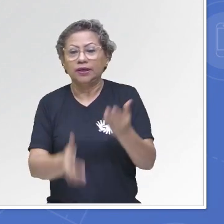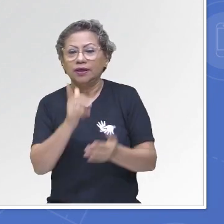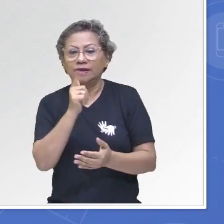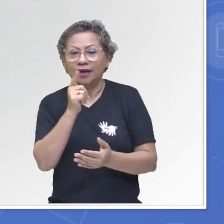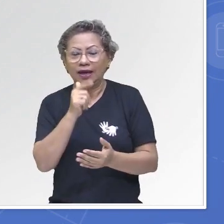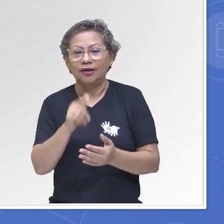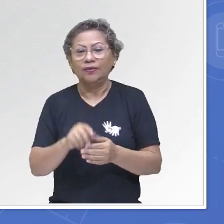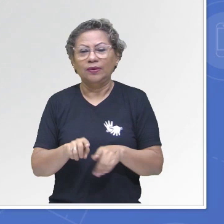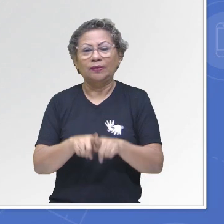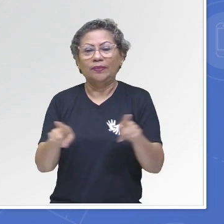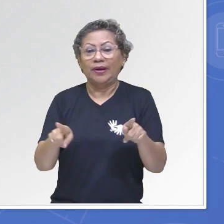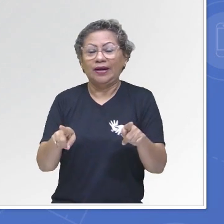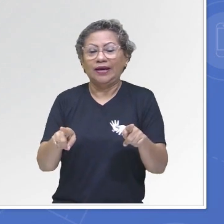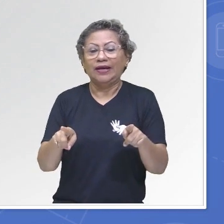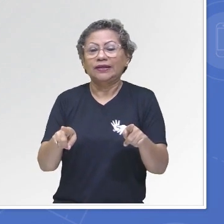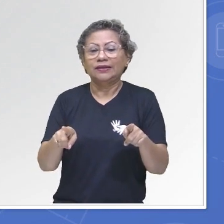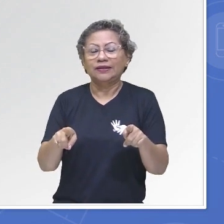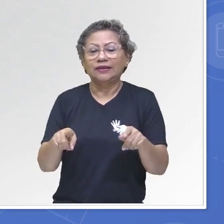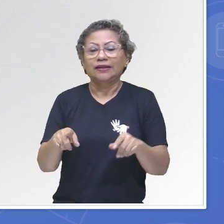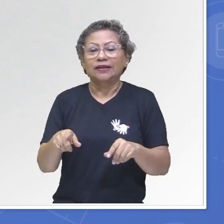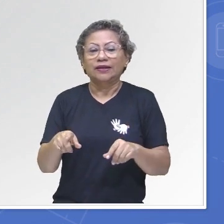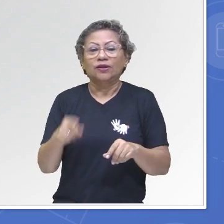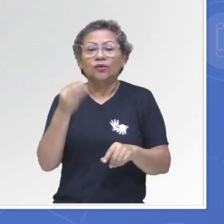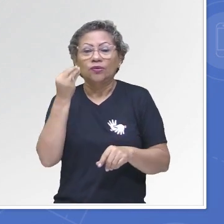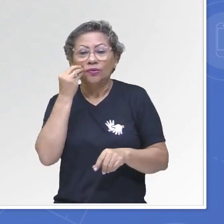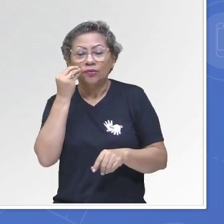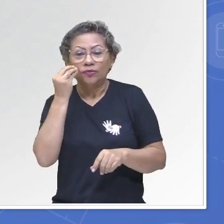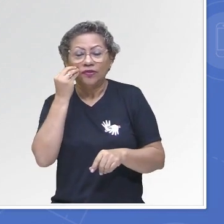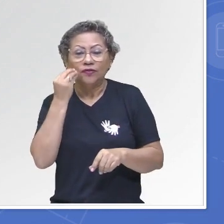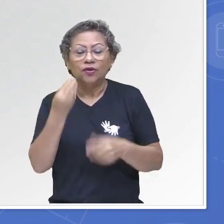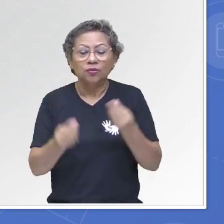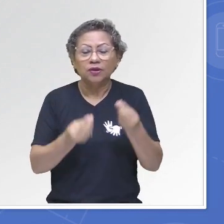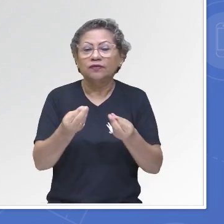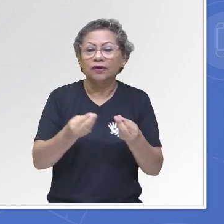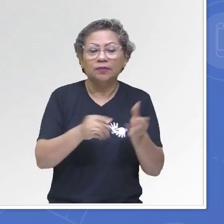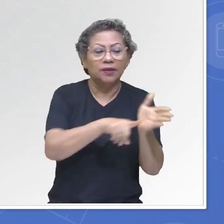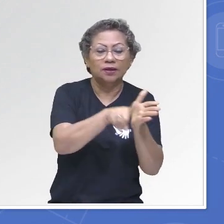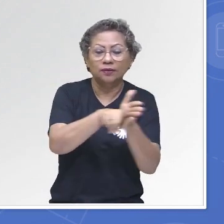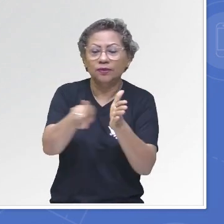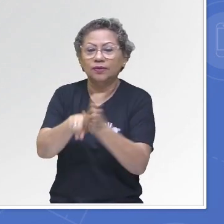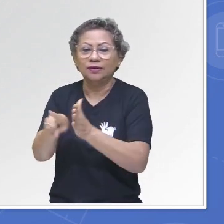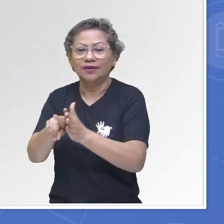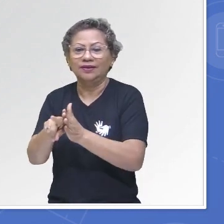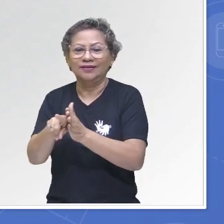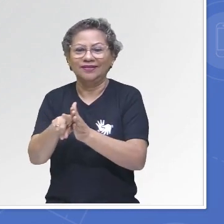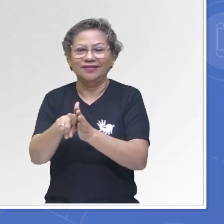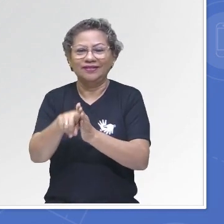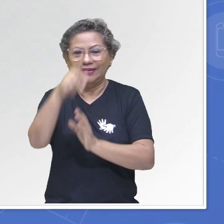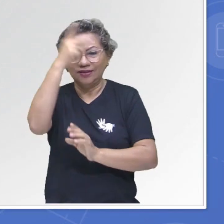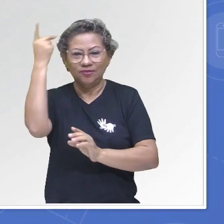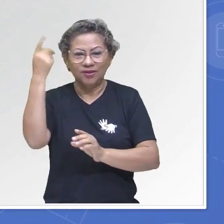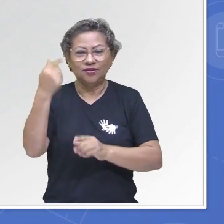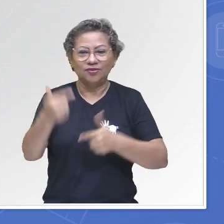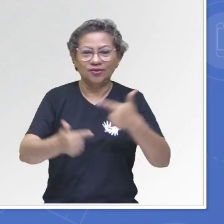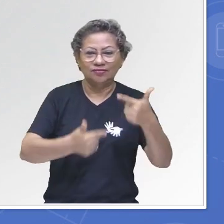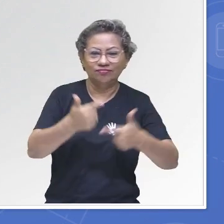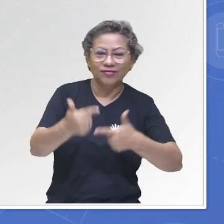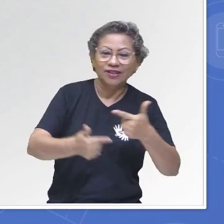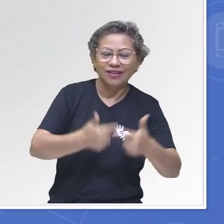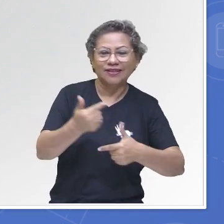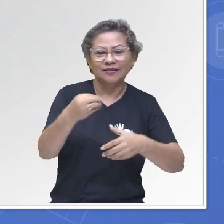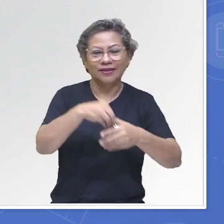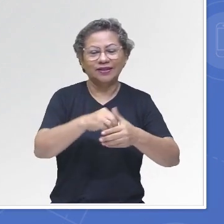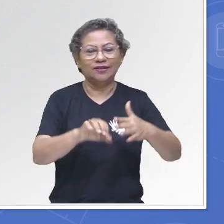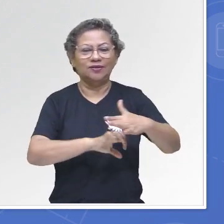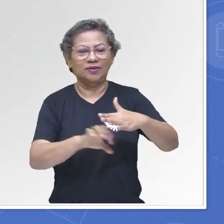de perguntar dos 150 funcionários que ele tem, ele vai coletar essas informações de uma pequena